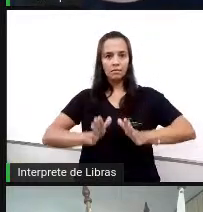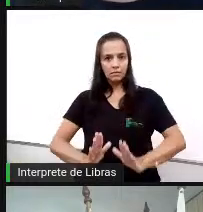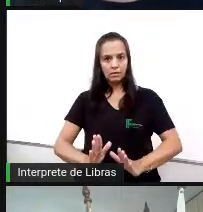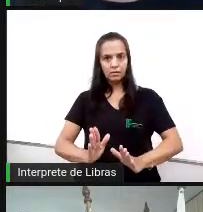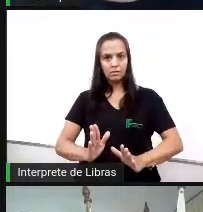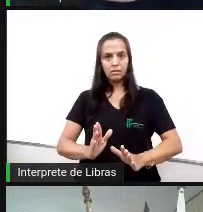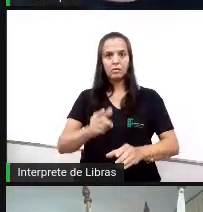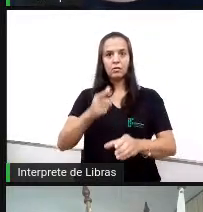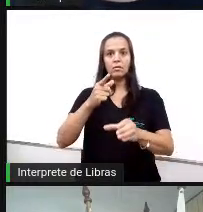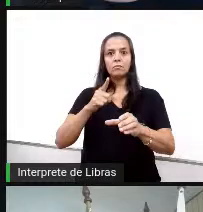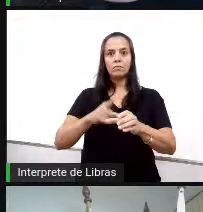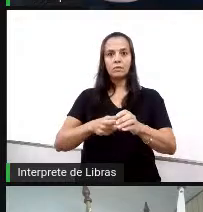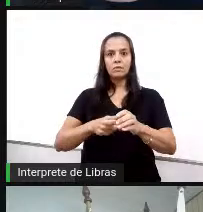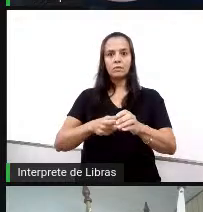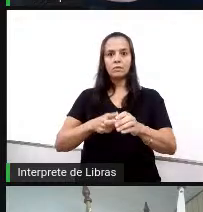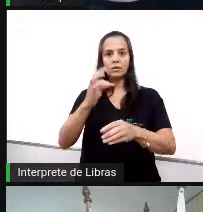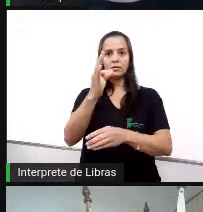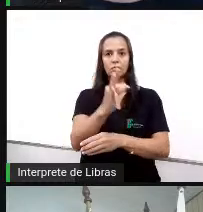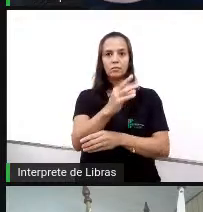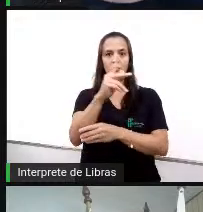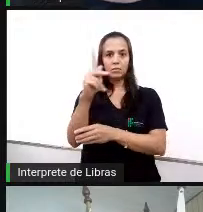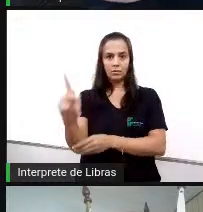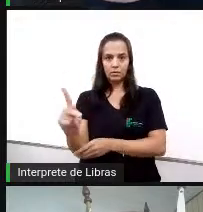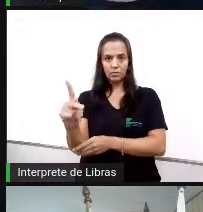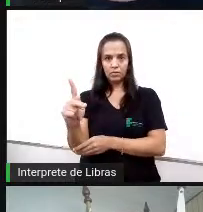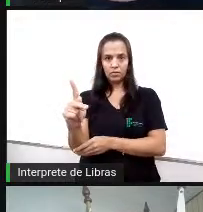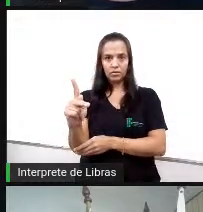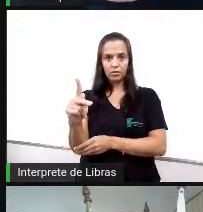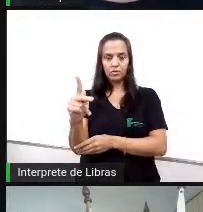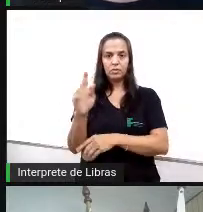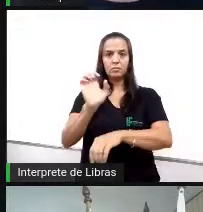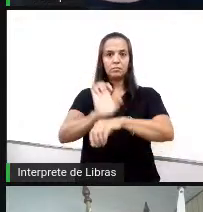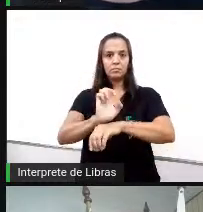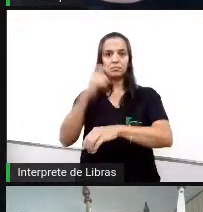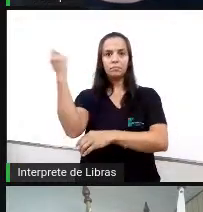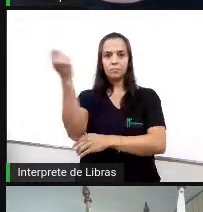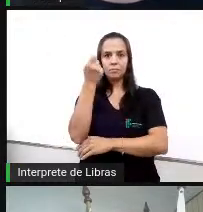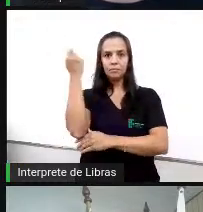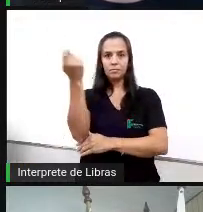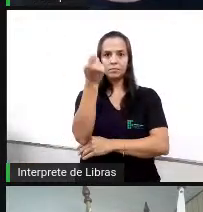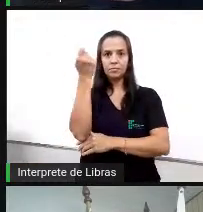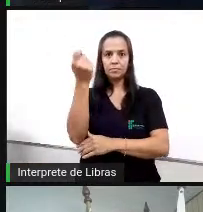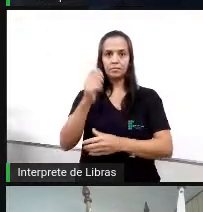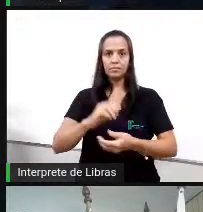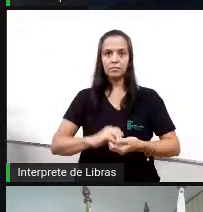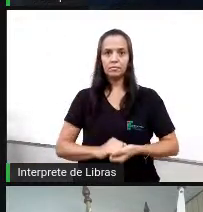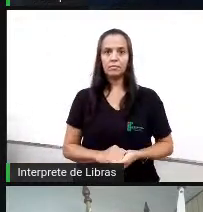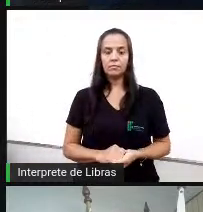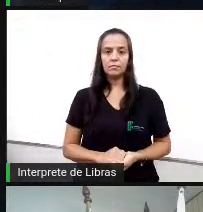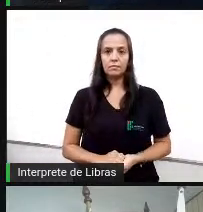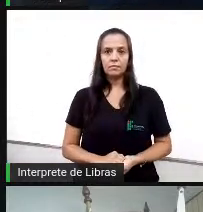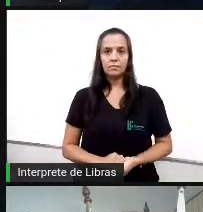Alice é natural da cidade de Tuparendi, estado do Rio Grande do Sul.